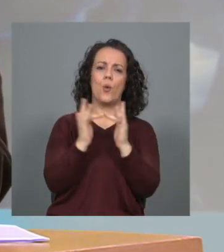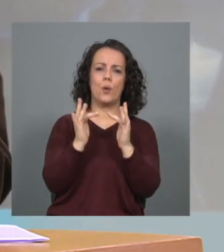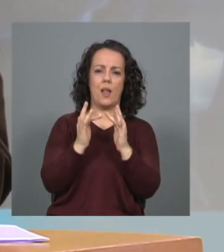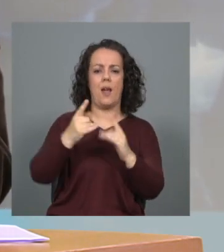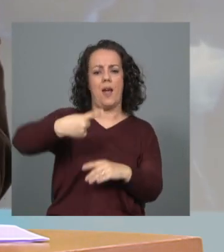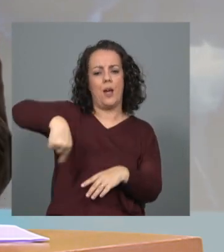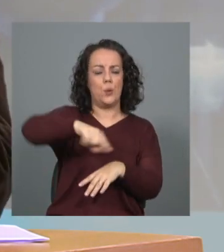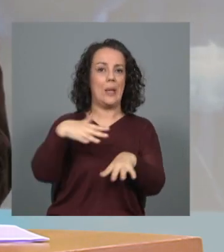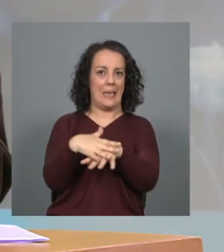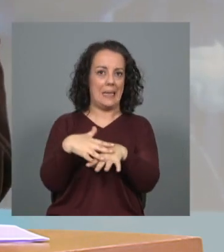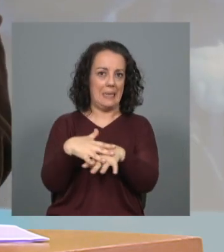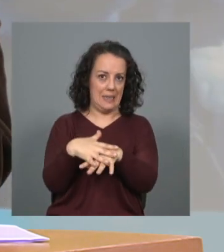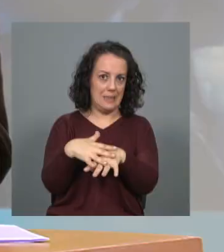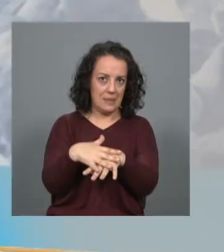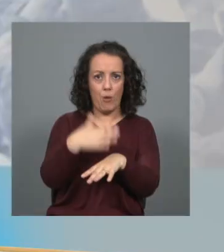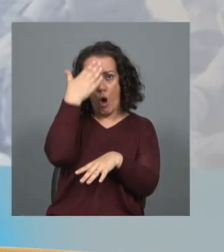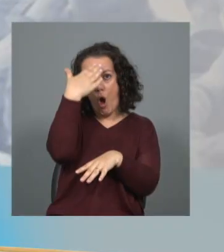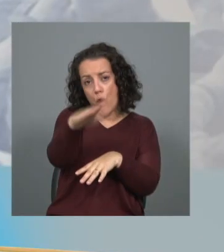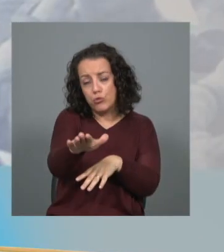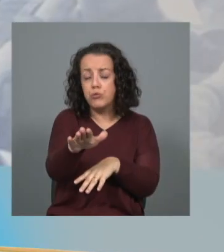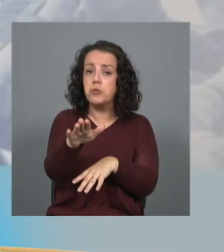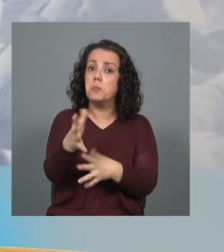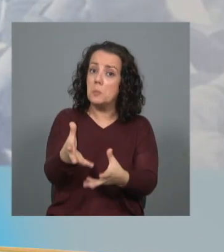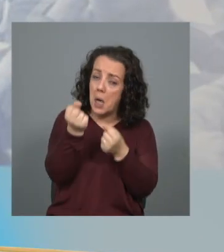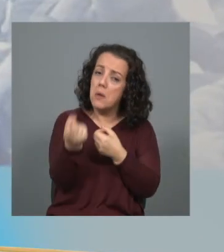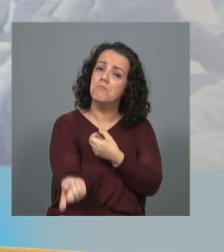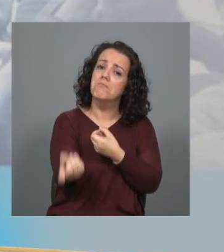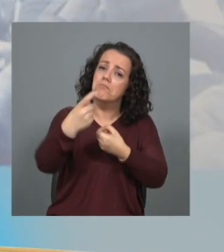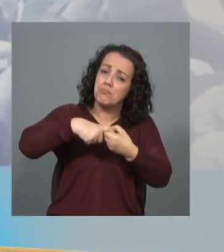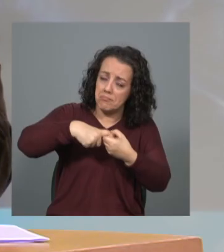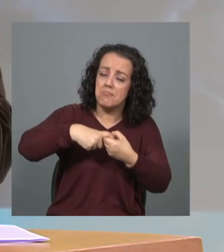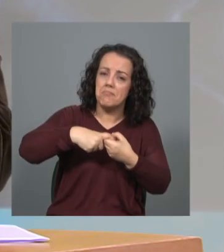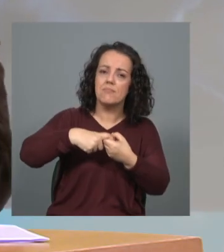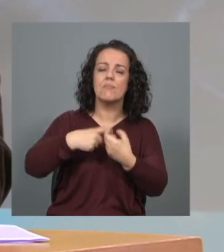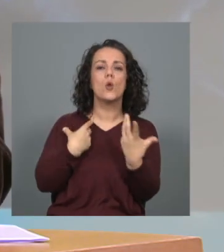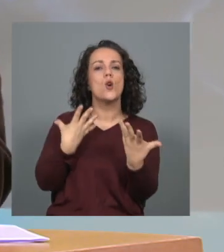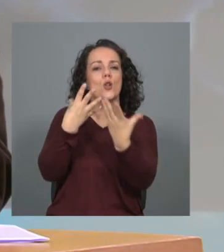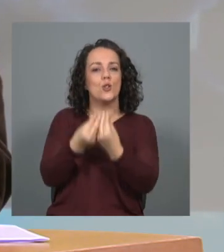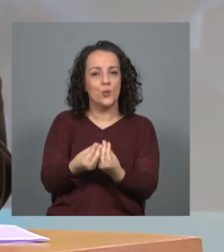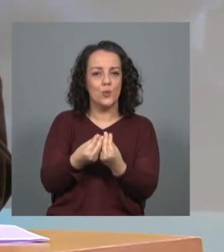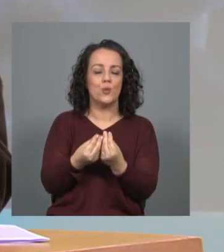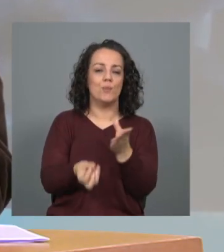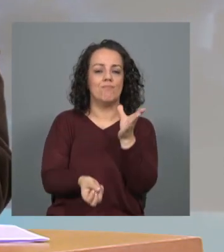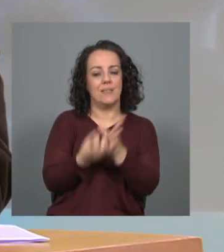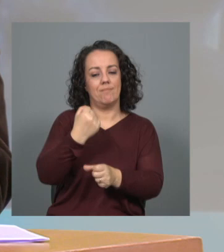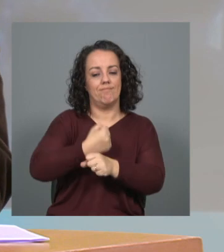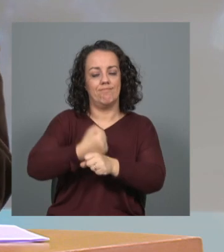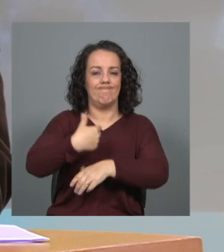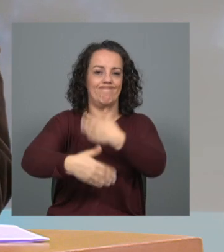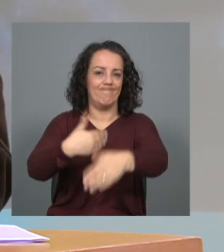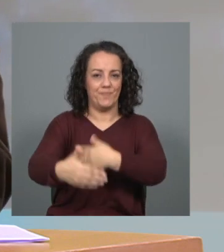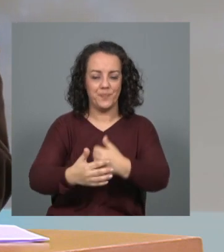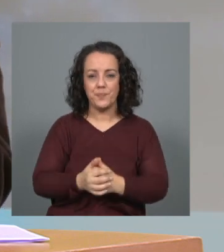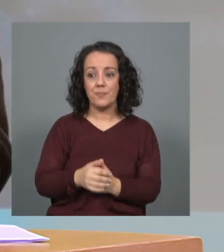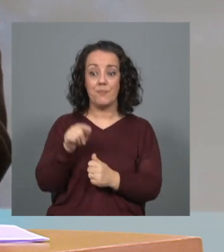rede e, se assim o desejarem, a aderirem posteriormente à rede, para em conjunto desenvolvermos este trabalho. É um